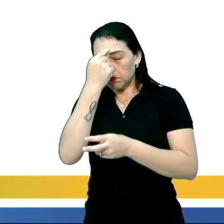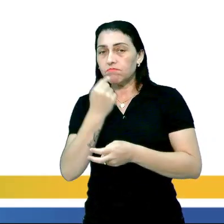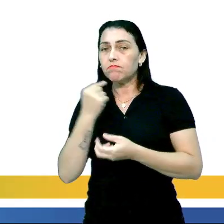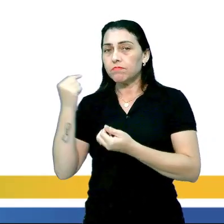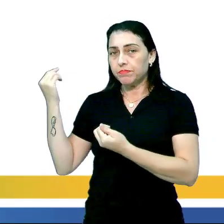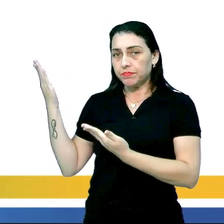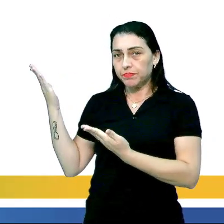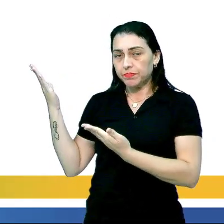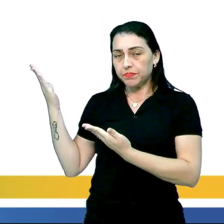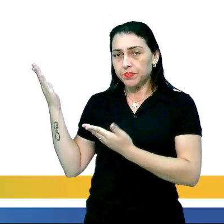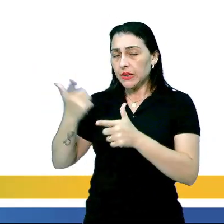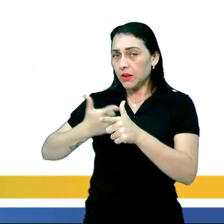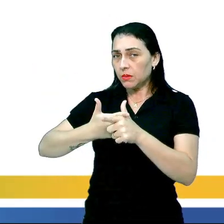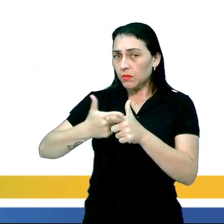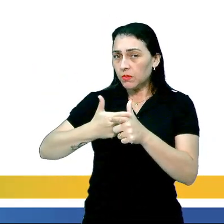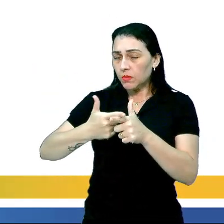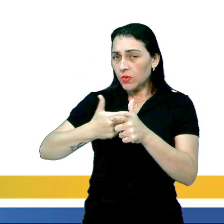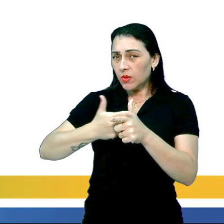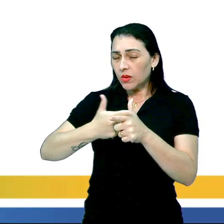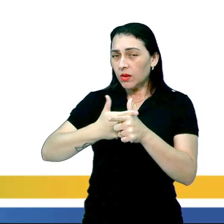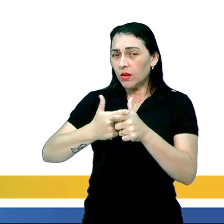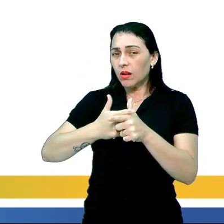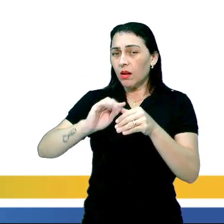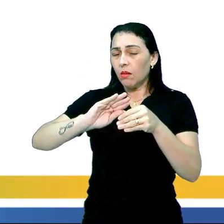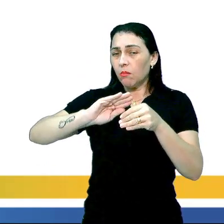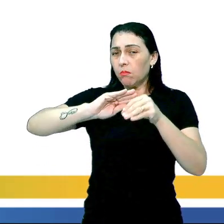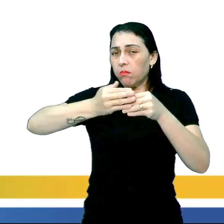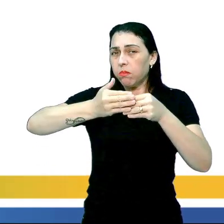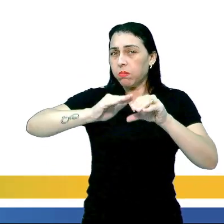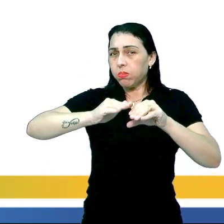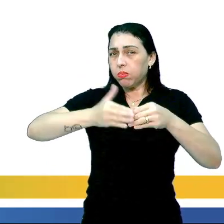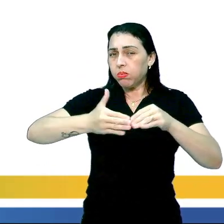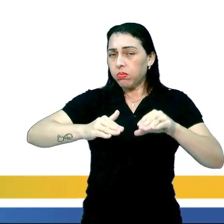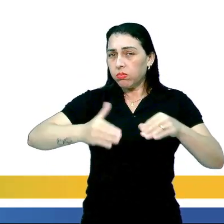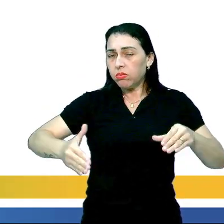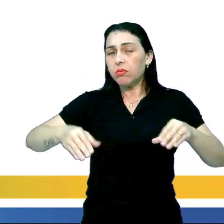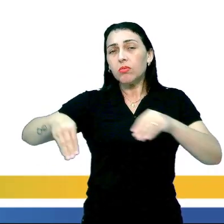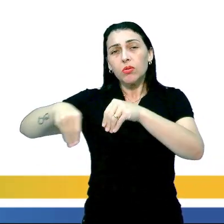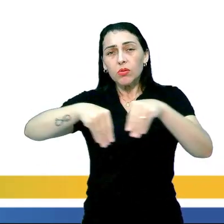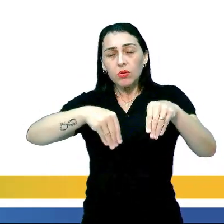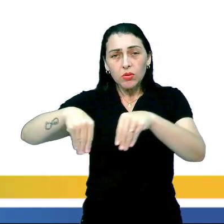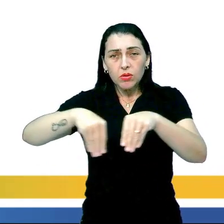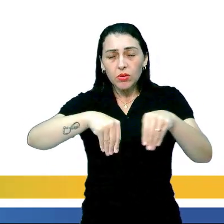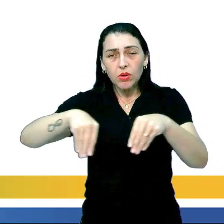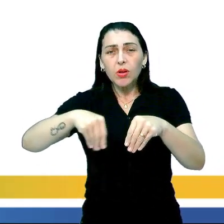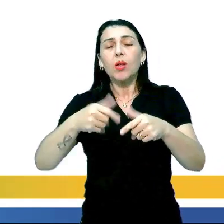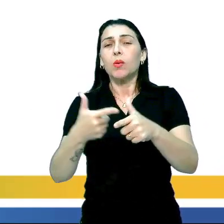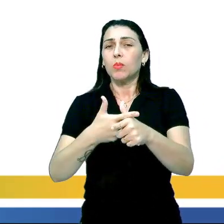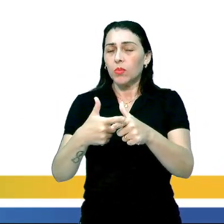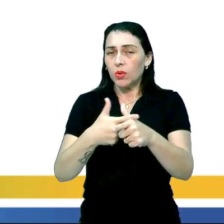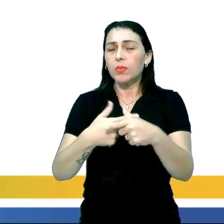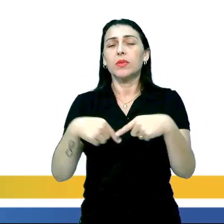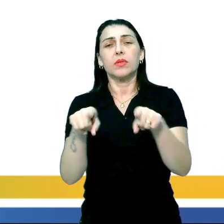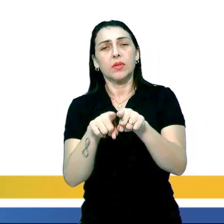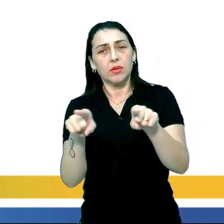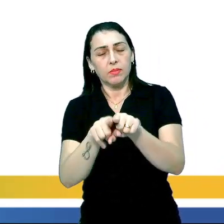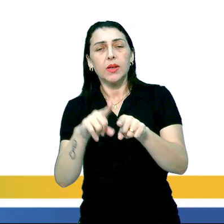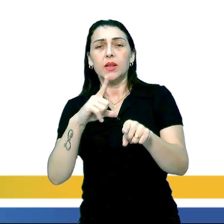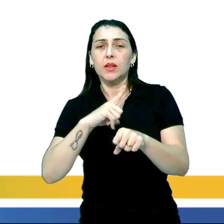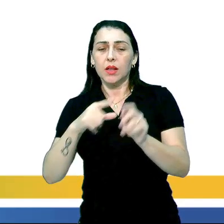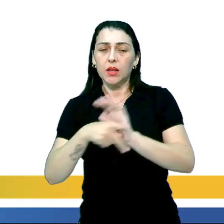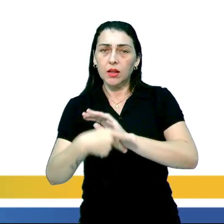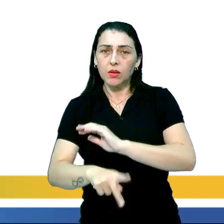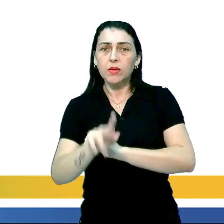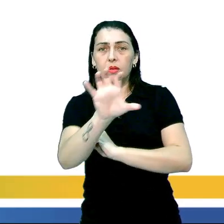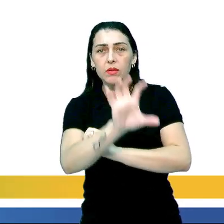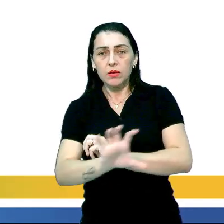imagem, esse problema da degradação ambiental, aliás, da degradação do solo, ele é um problema também que existe aqui na